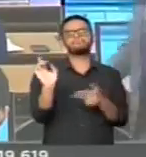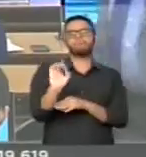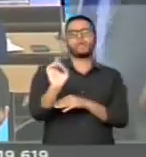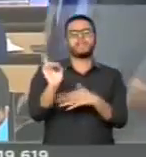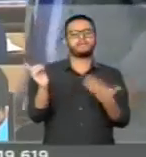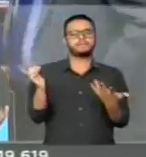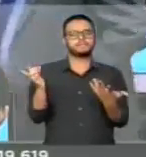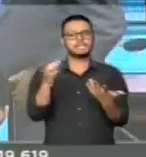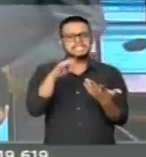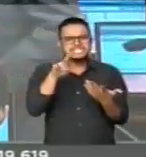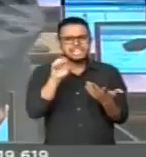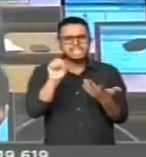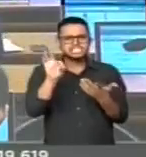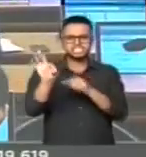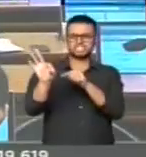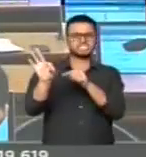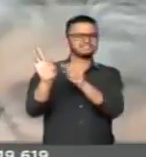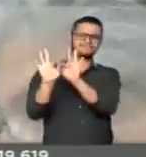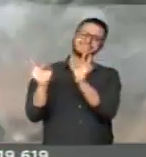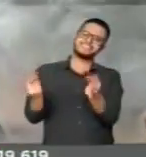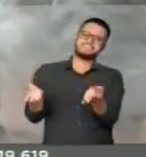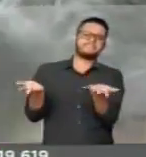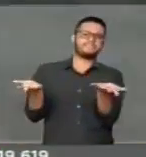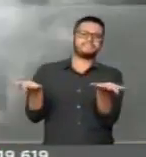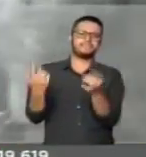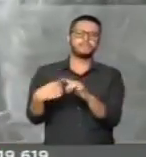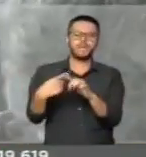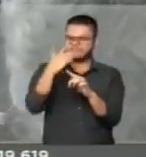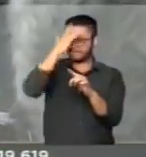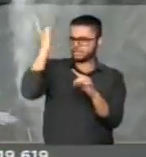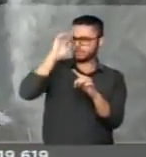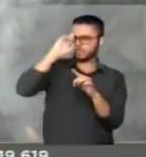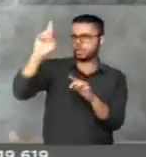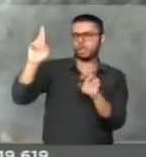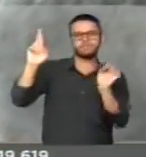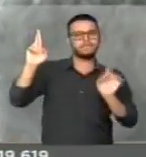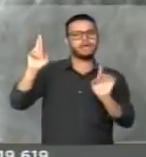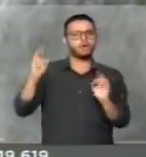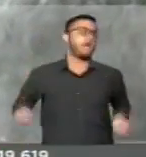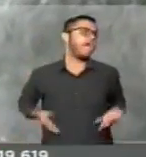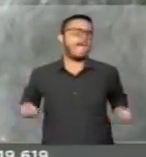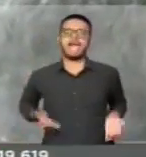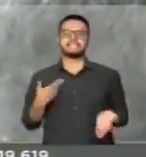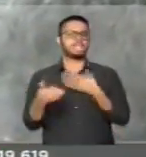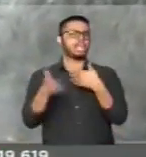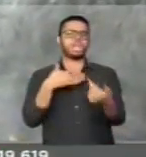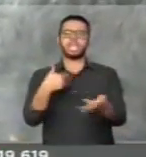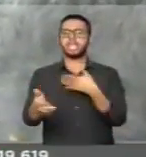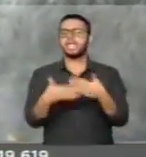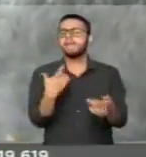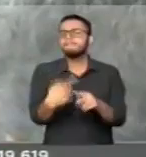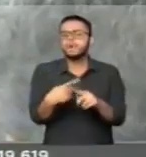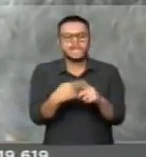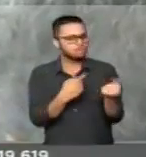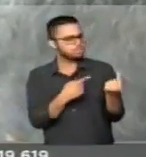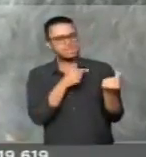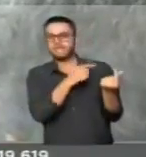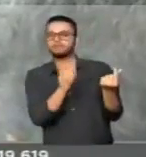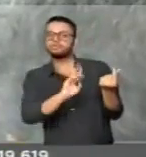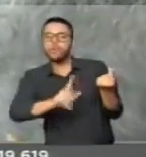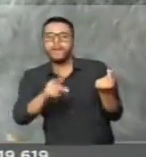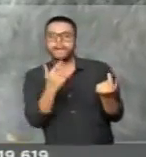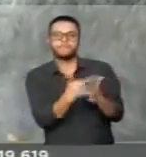Trust seria bastante simples. Afinal, ninguém é dono. Ele gasta como quer, pois o dinheiro não parece ser problema para o